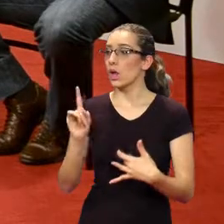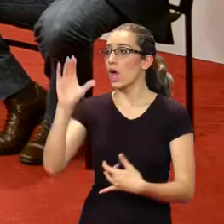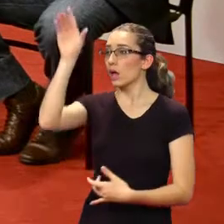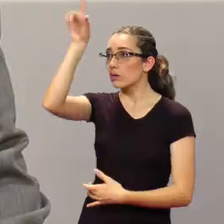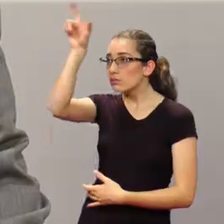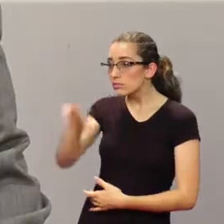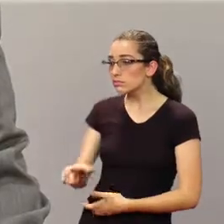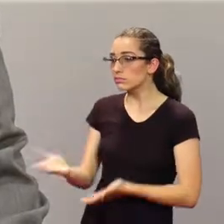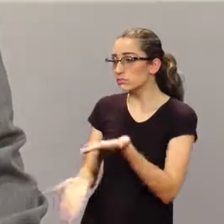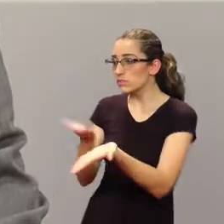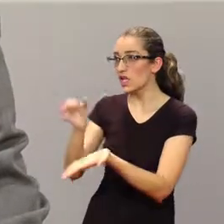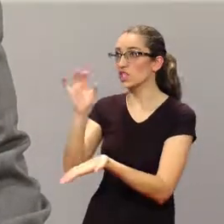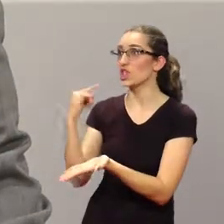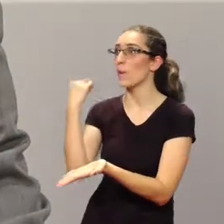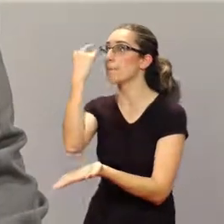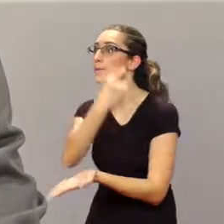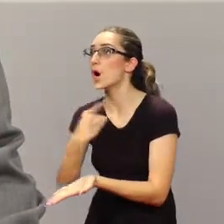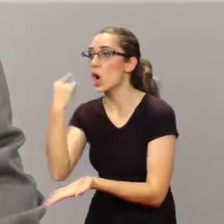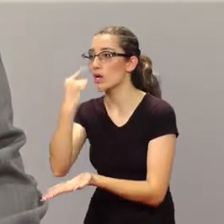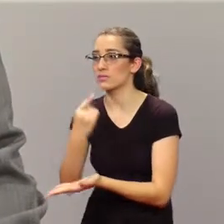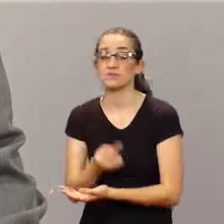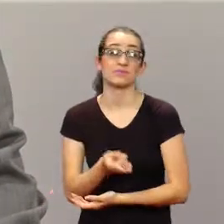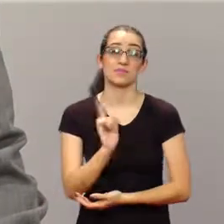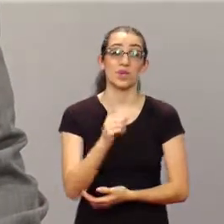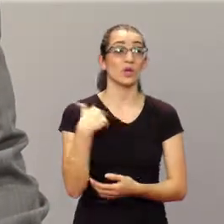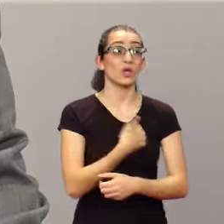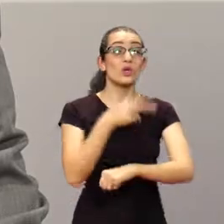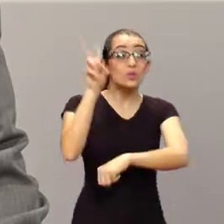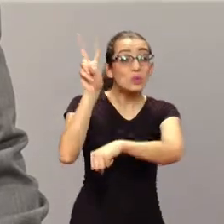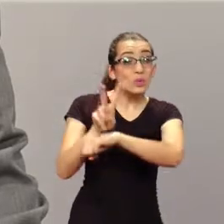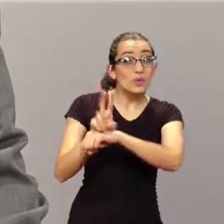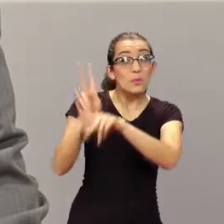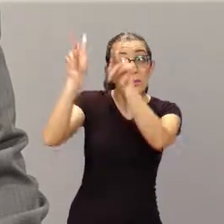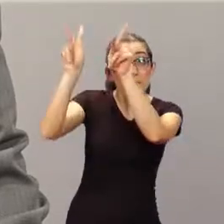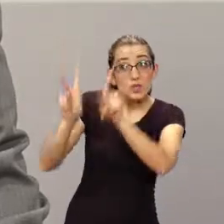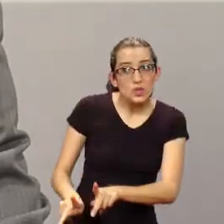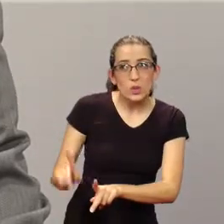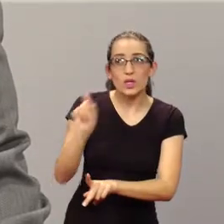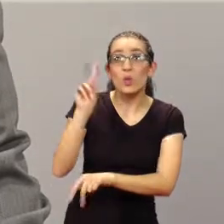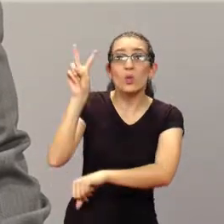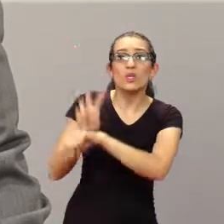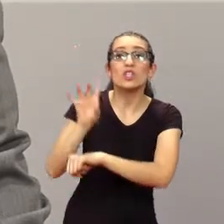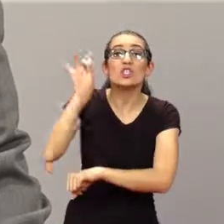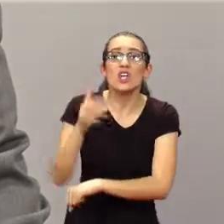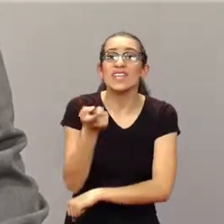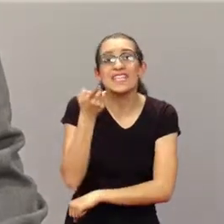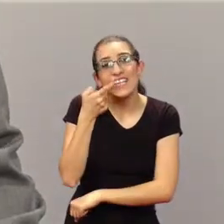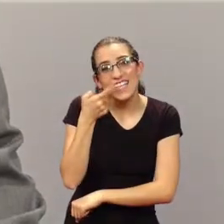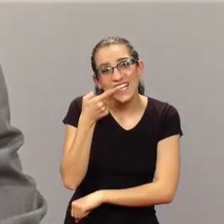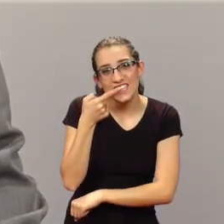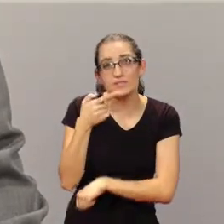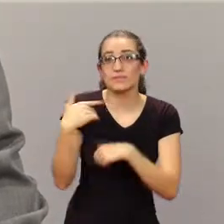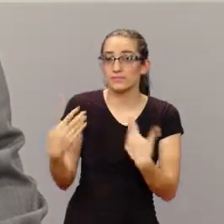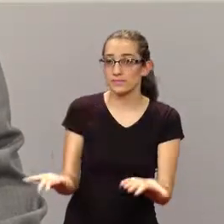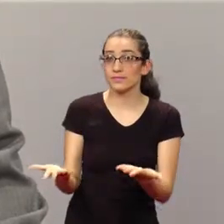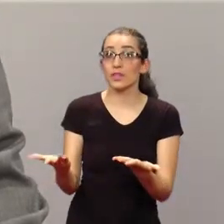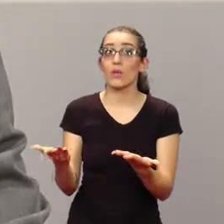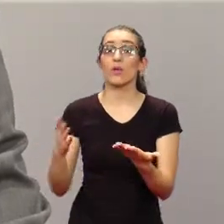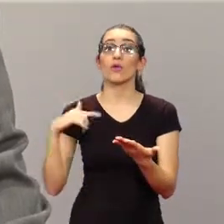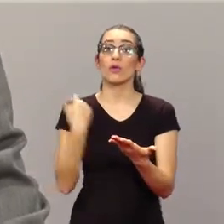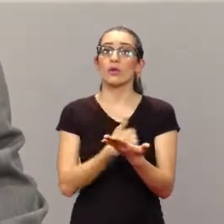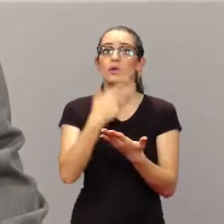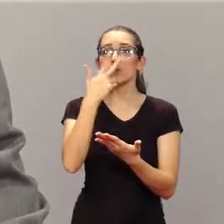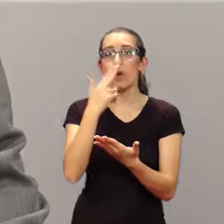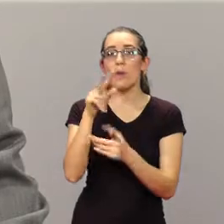só a boca, né? É mais do que só a boca. A gente trata de gente e não de dente. Exatamente. Né? Então a gente está